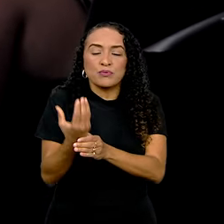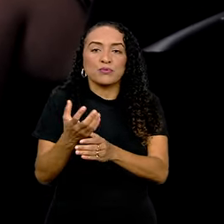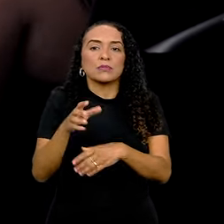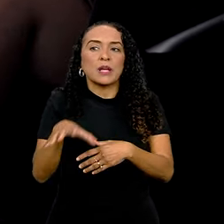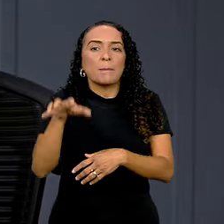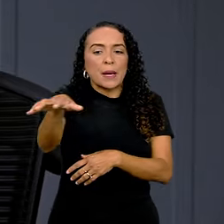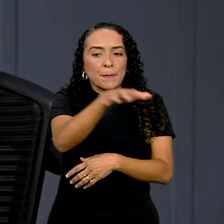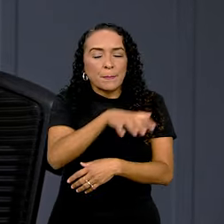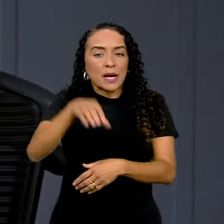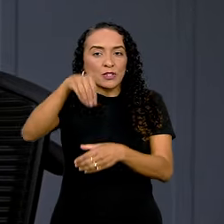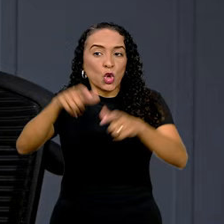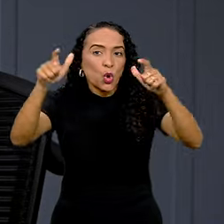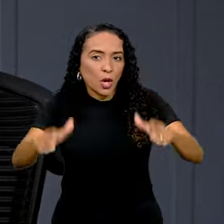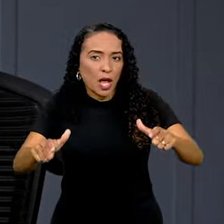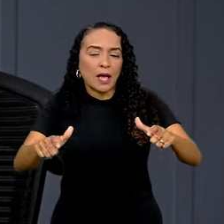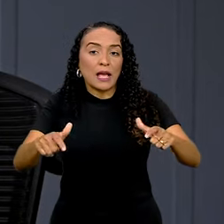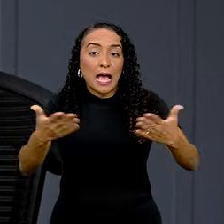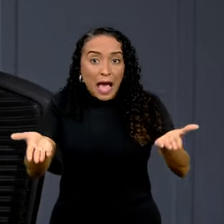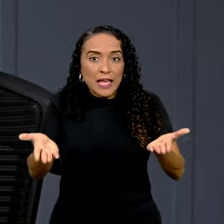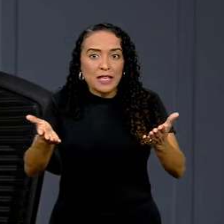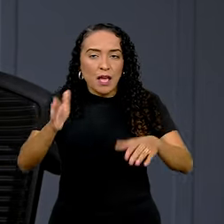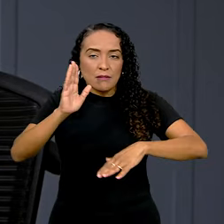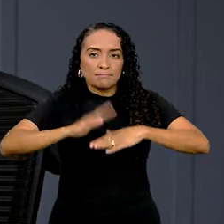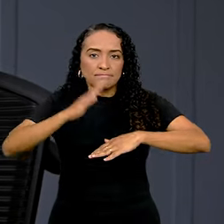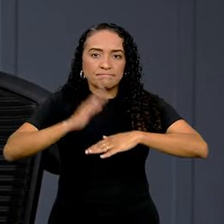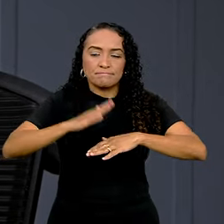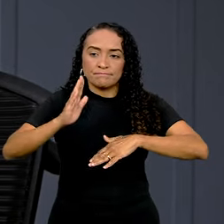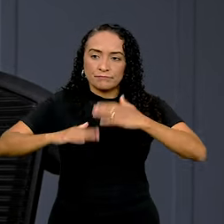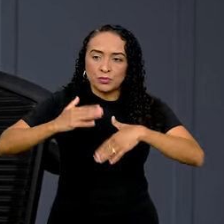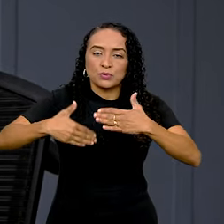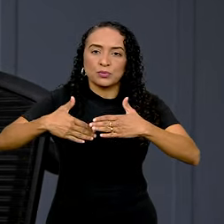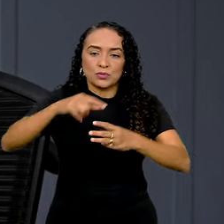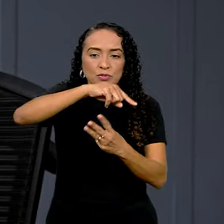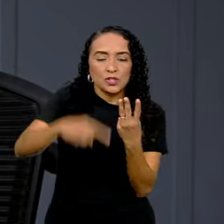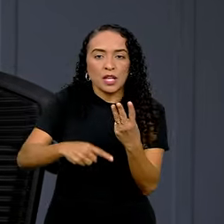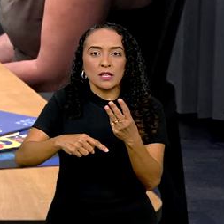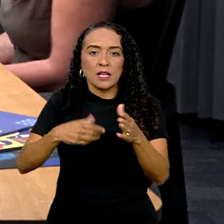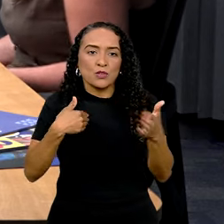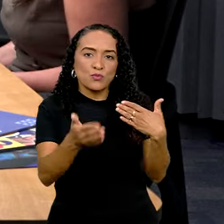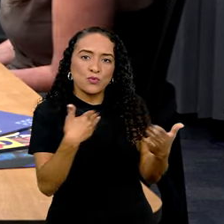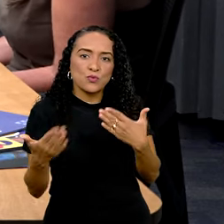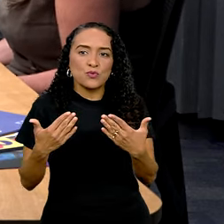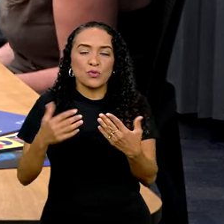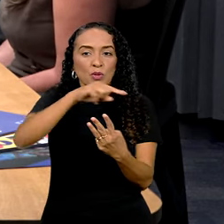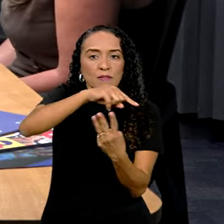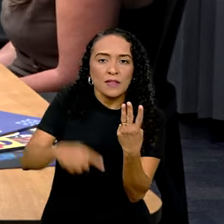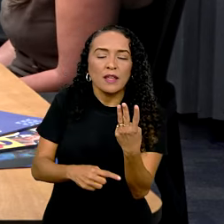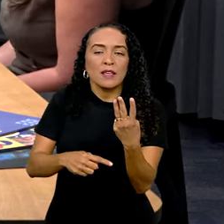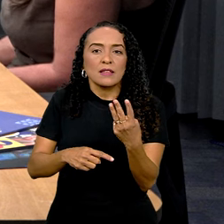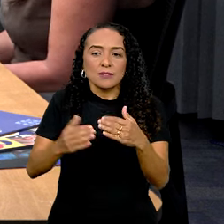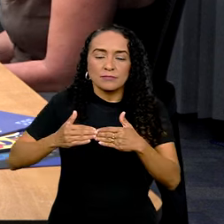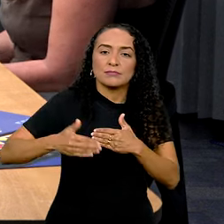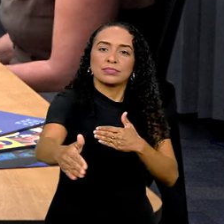instâncias né no seu território para a partir da do funcionamento dessas três instâncias e da do Diálogo ent entre essas três